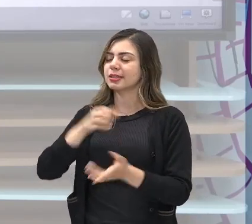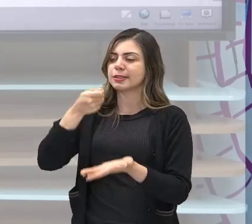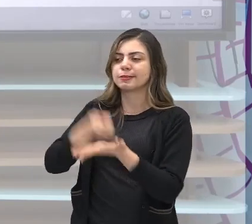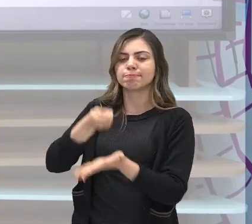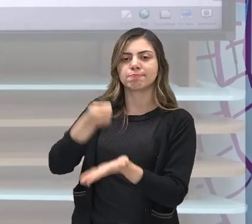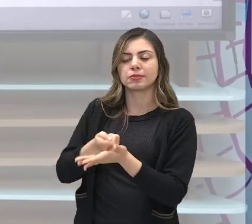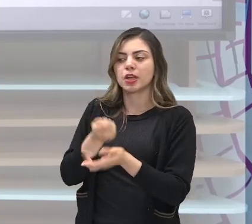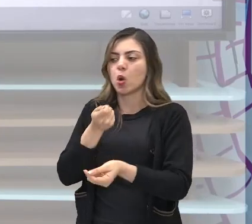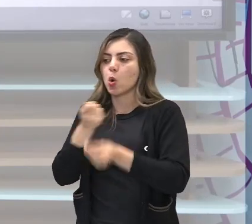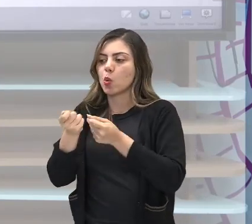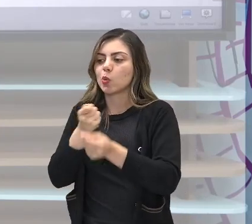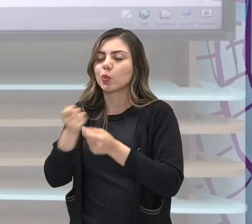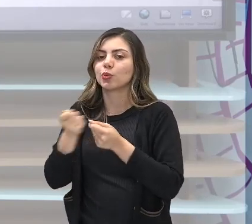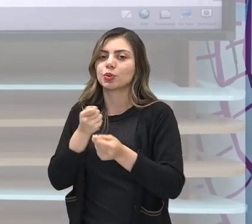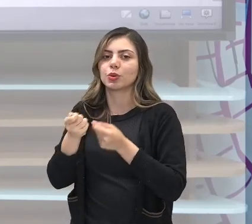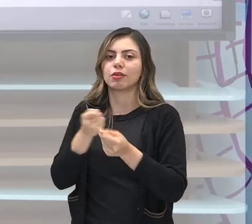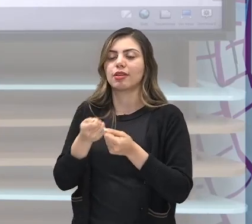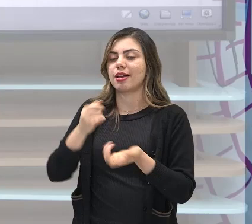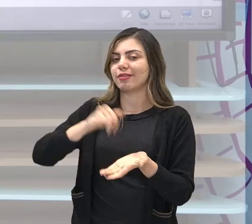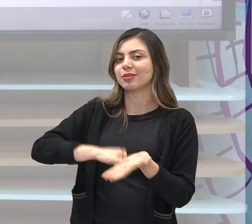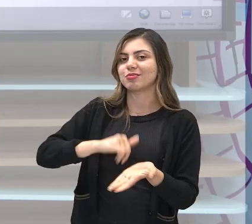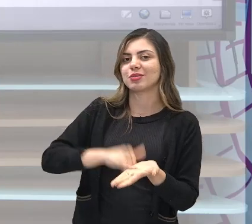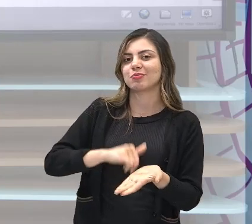ferrenhamente, principalmente com impostos,